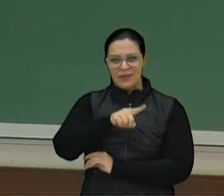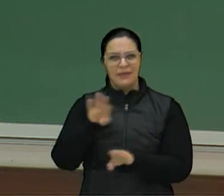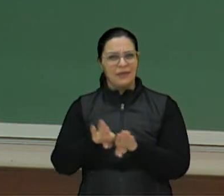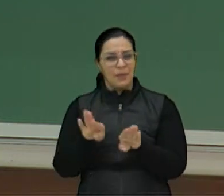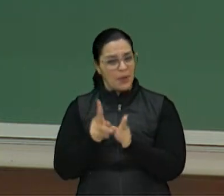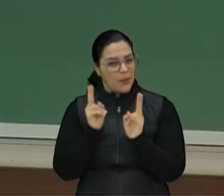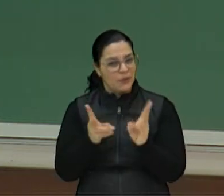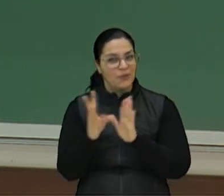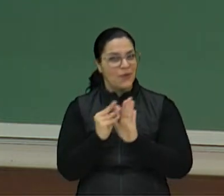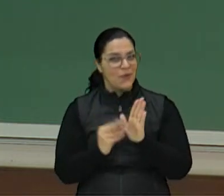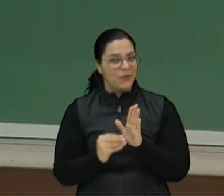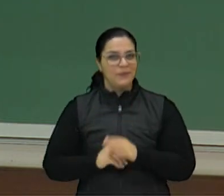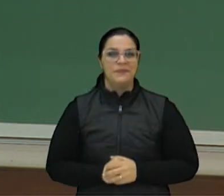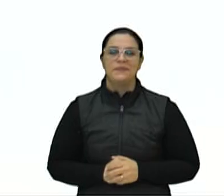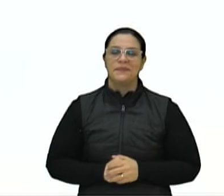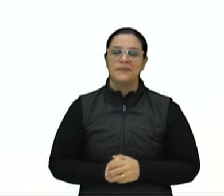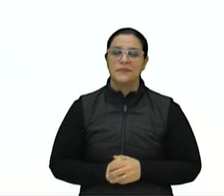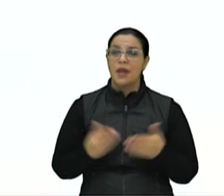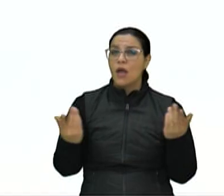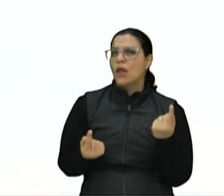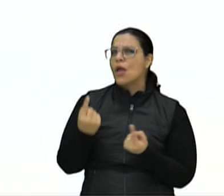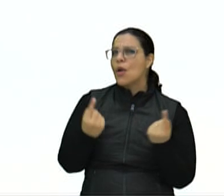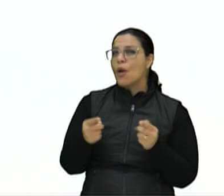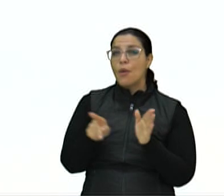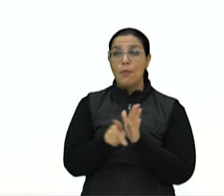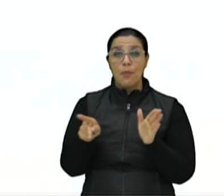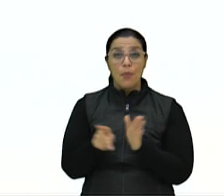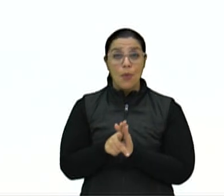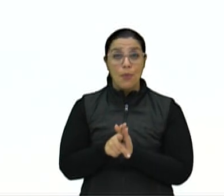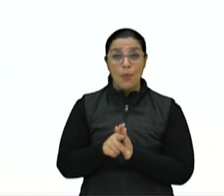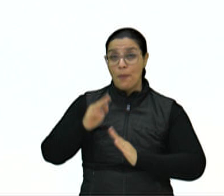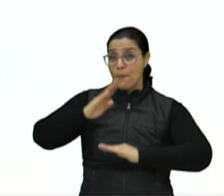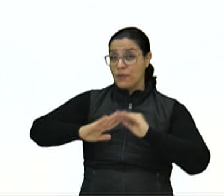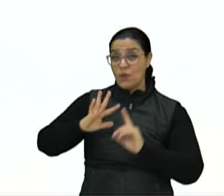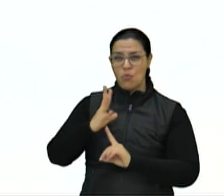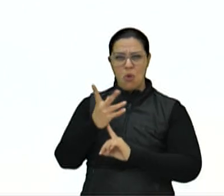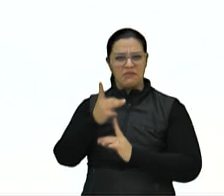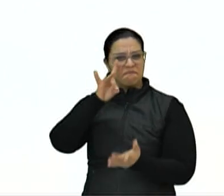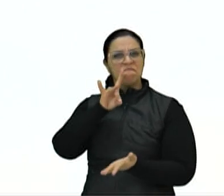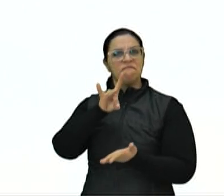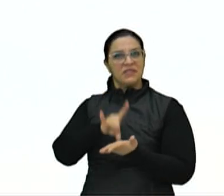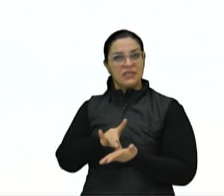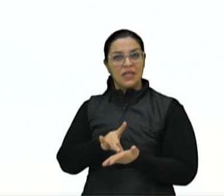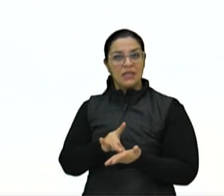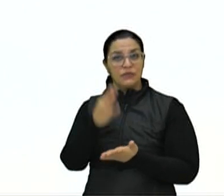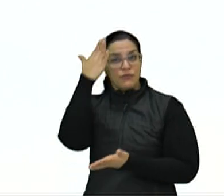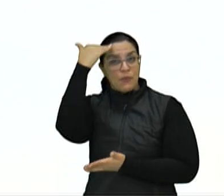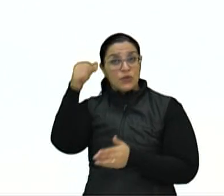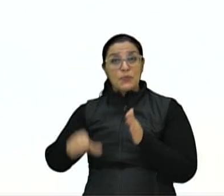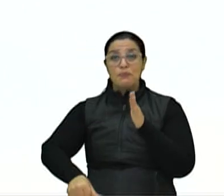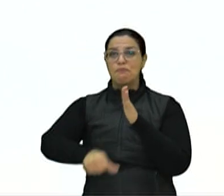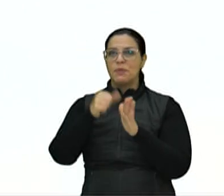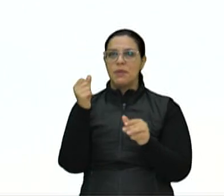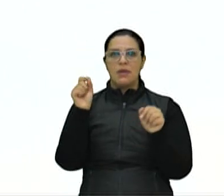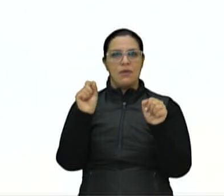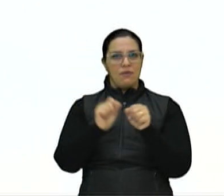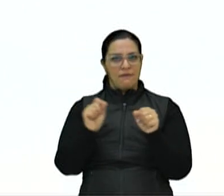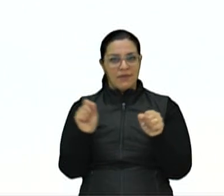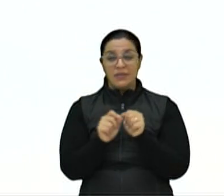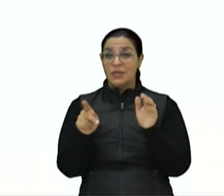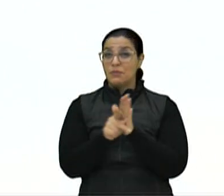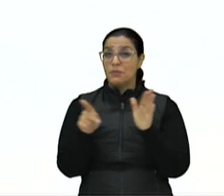gente continuar com o conteúdo. Qual artista ficou oficialmente conhecido como o primeiro a realizar uma